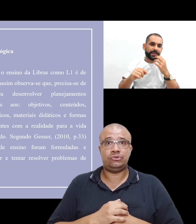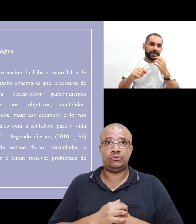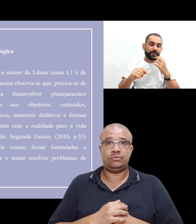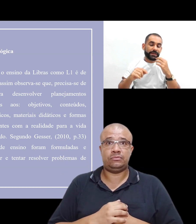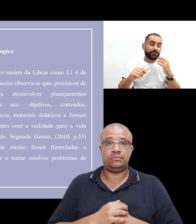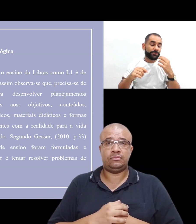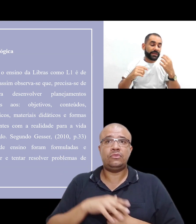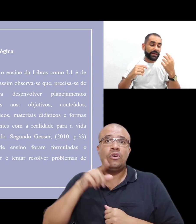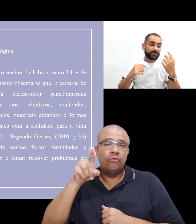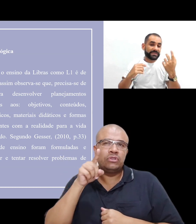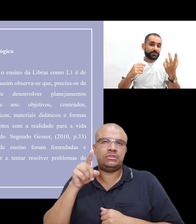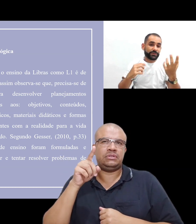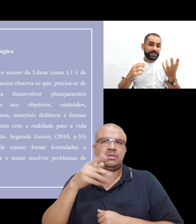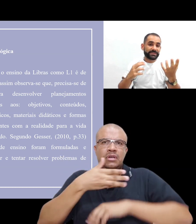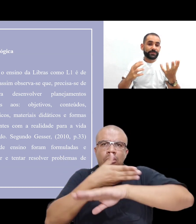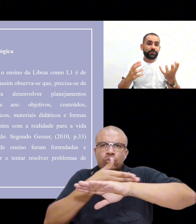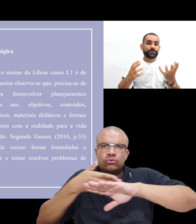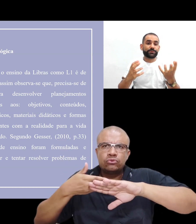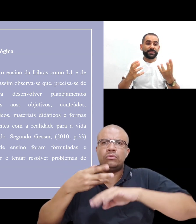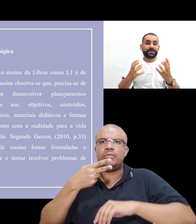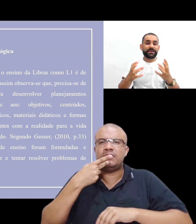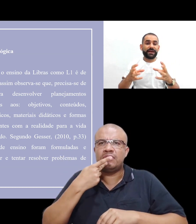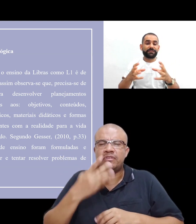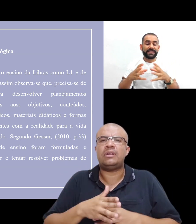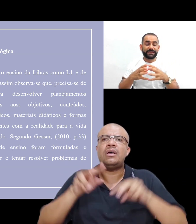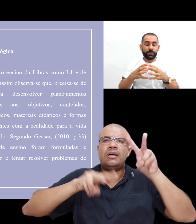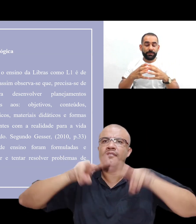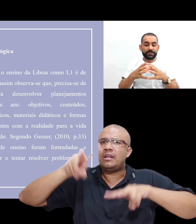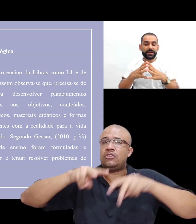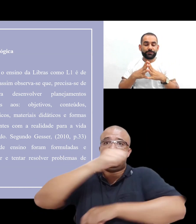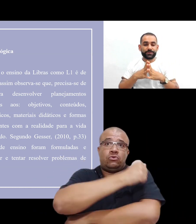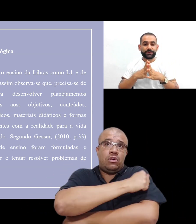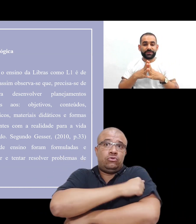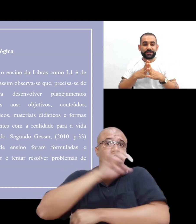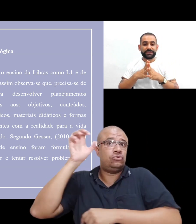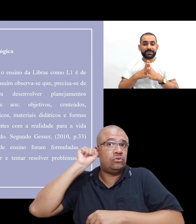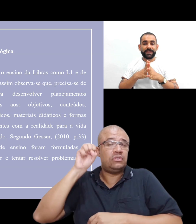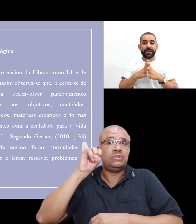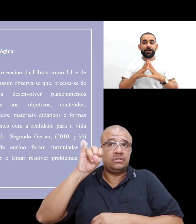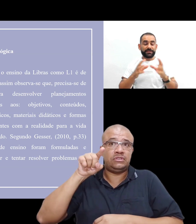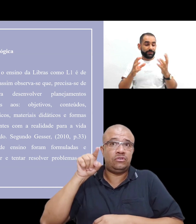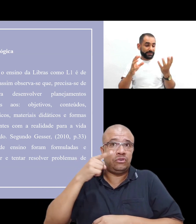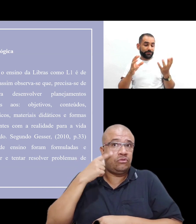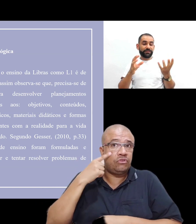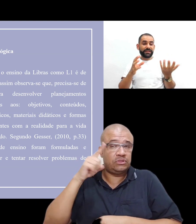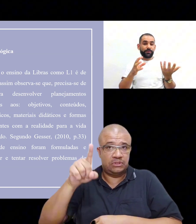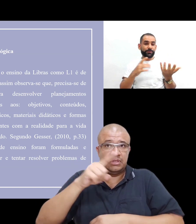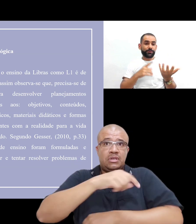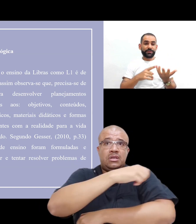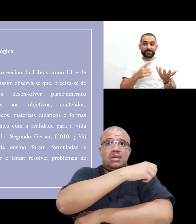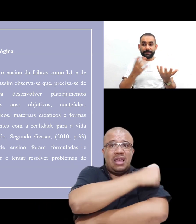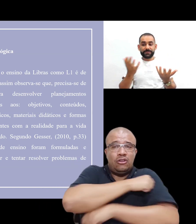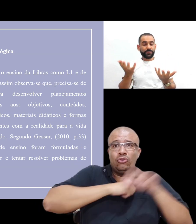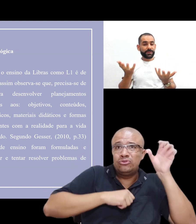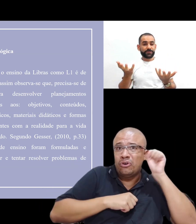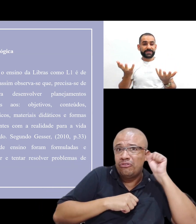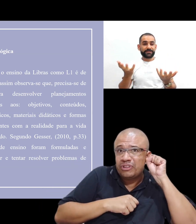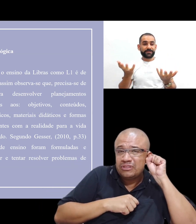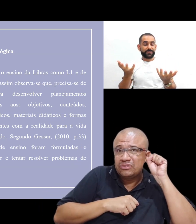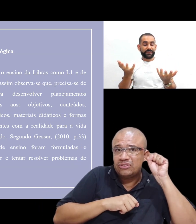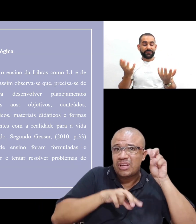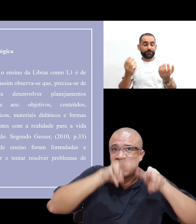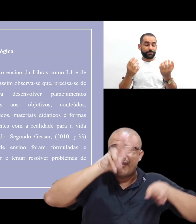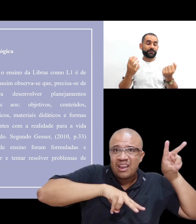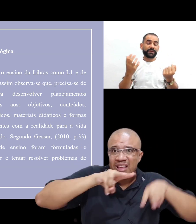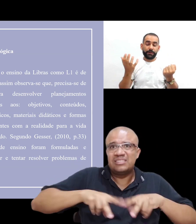diferentes. Não sei se vocês estão acostumados a avaliar somente alunos ouvintes. Se você for avaliar o aluno ouvinte da mesma forma que